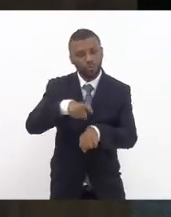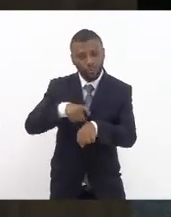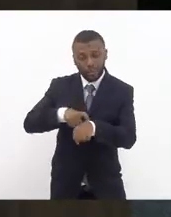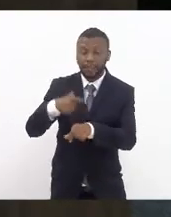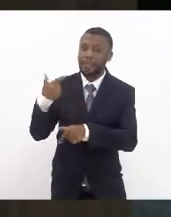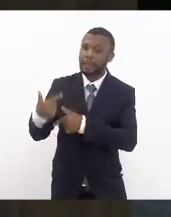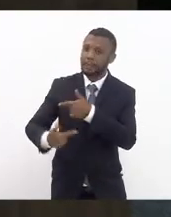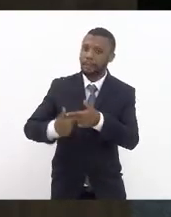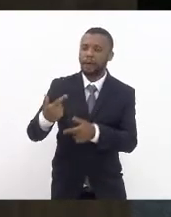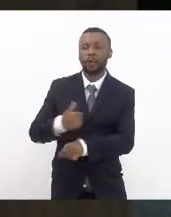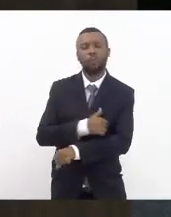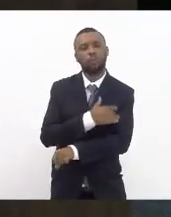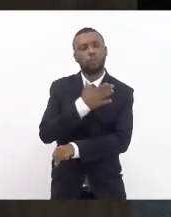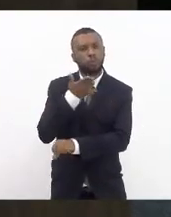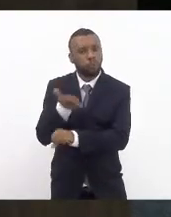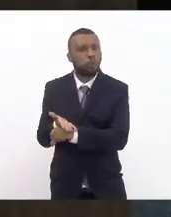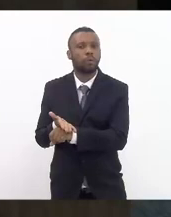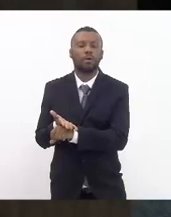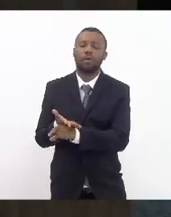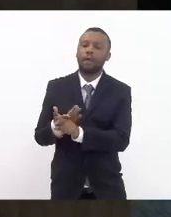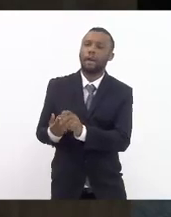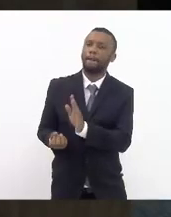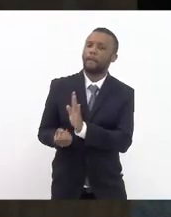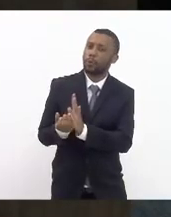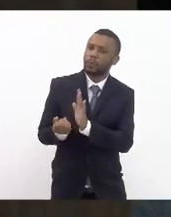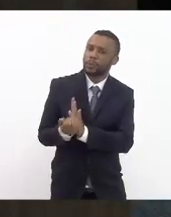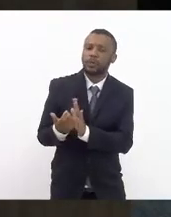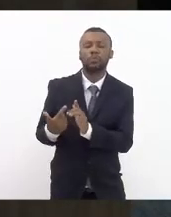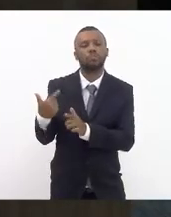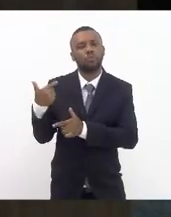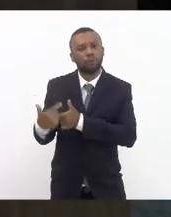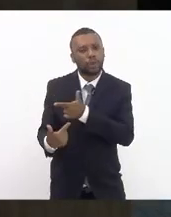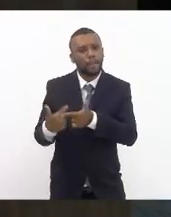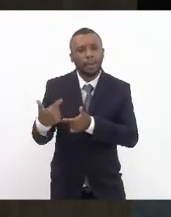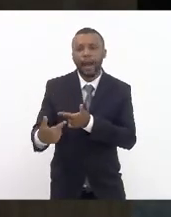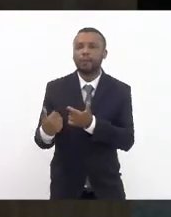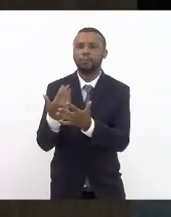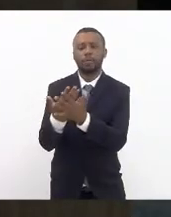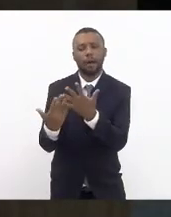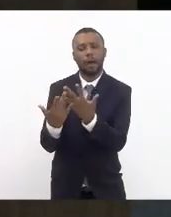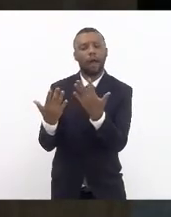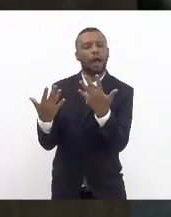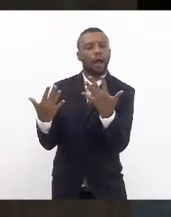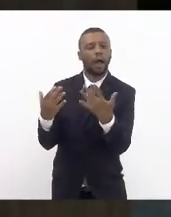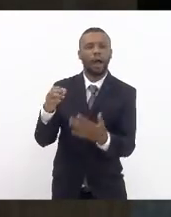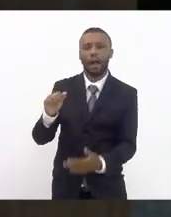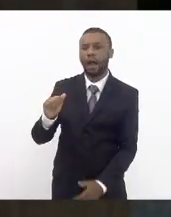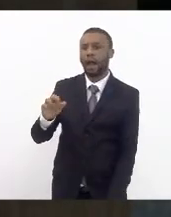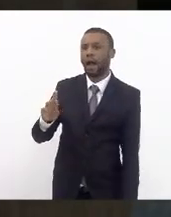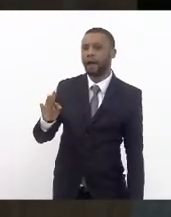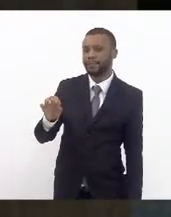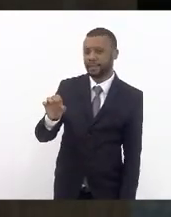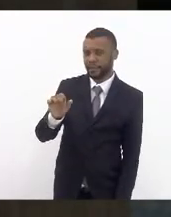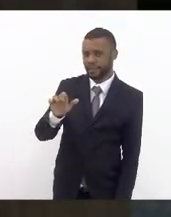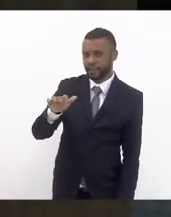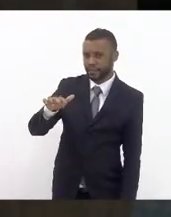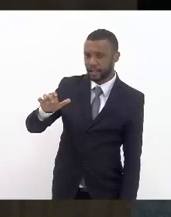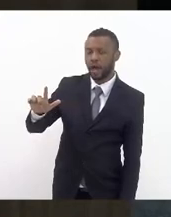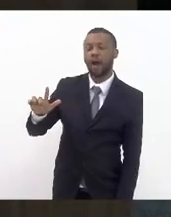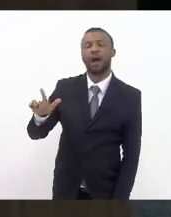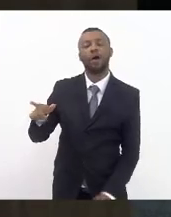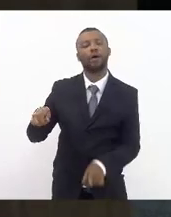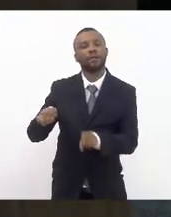nas pedras, nos manguezais, produzindo o seu trabalho artesanal. O direito, por exemplo, à atividade de